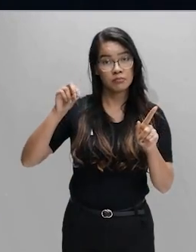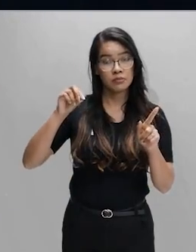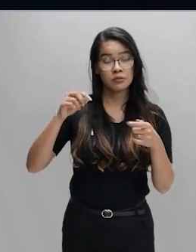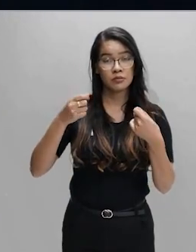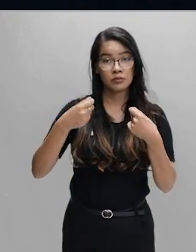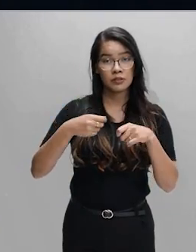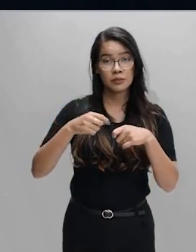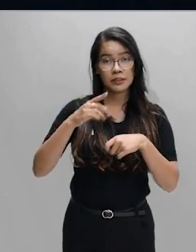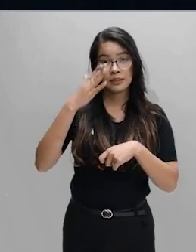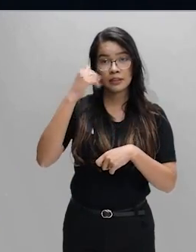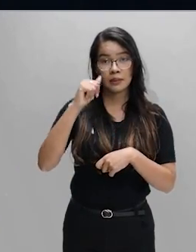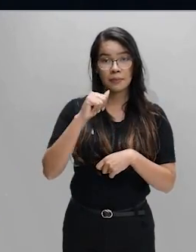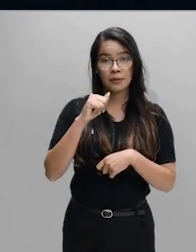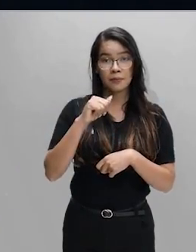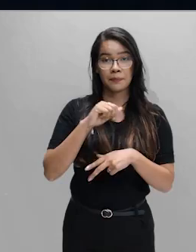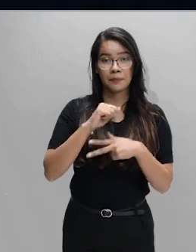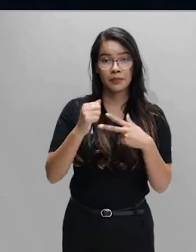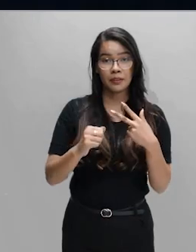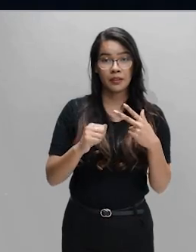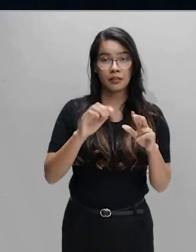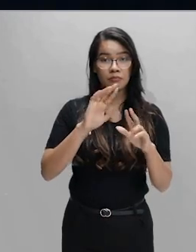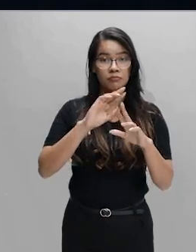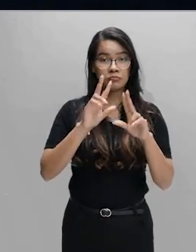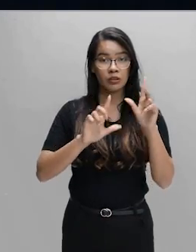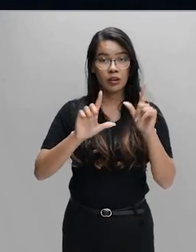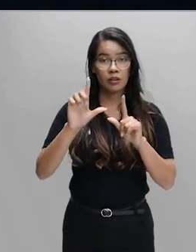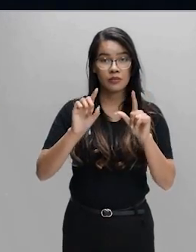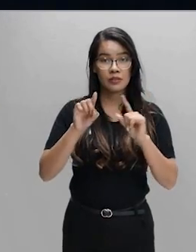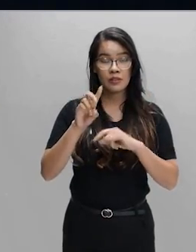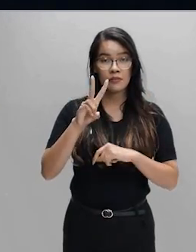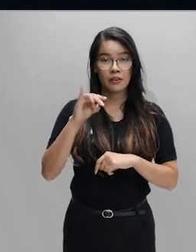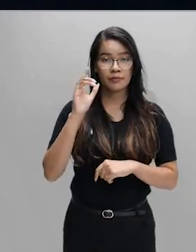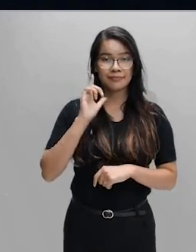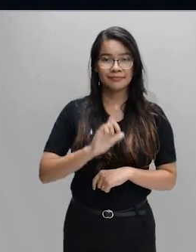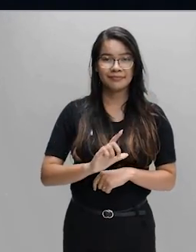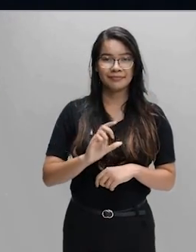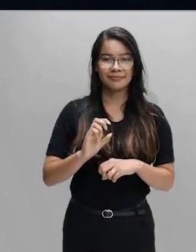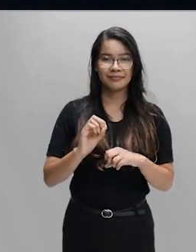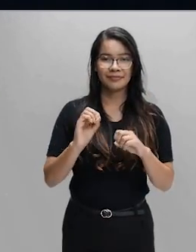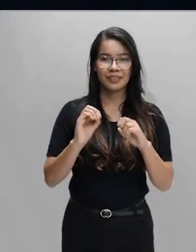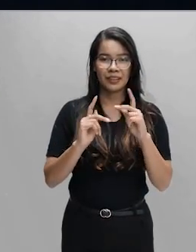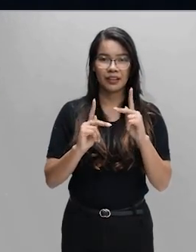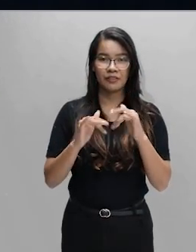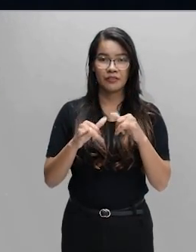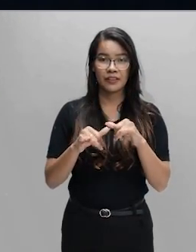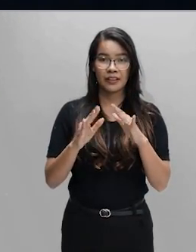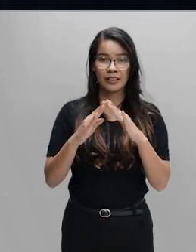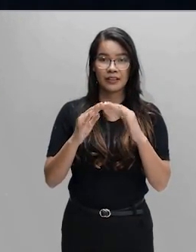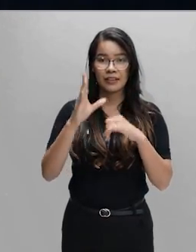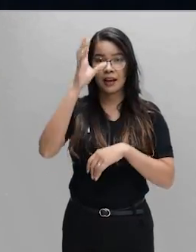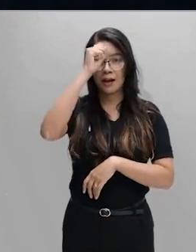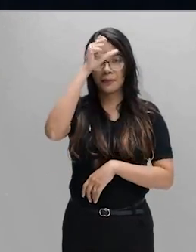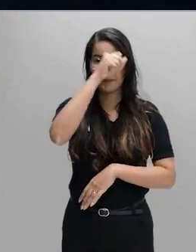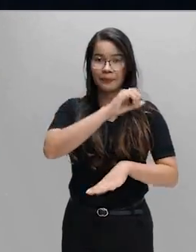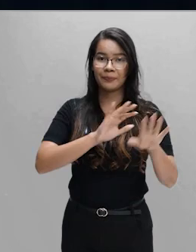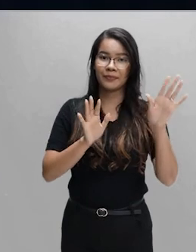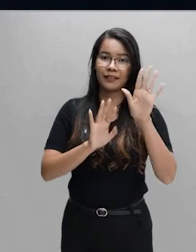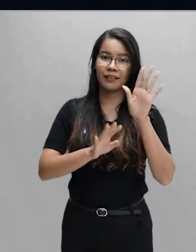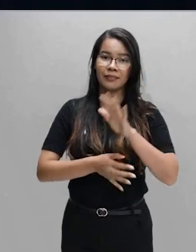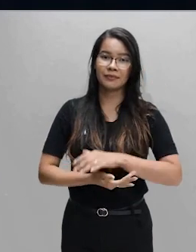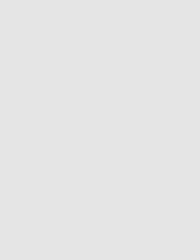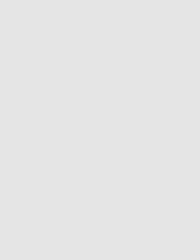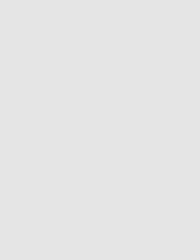você tem que ter. E acompanhando nossas aulas aqui, você vai ter sim. Ok? Valeu, muito obrigado. Já sabe, hashtag Fica em Casa Aprendendo.